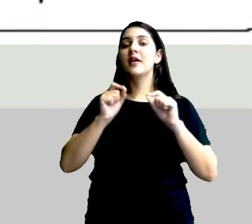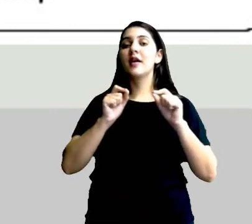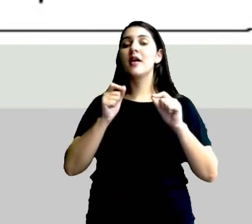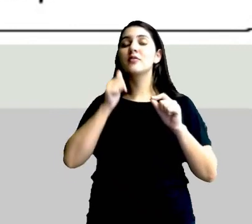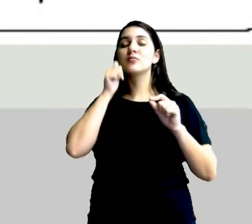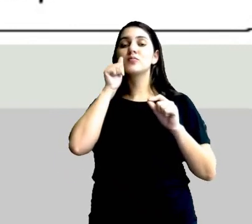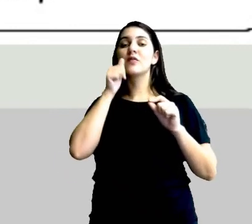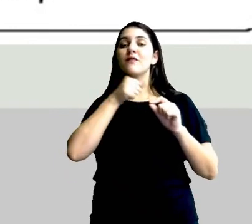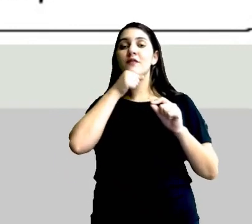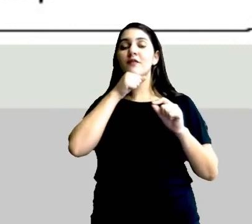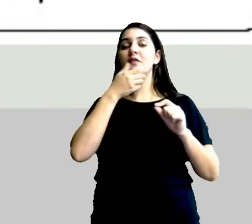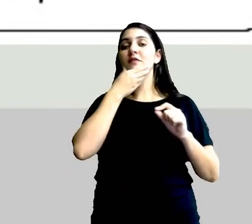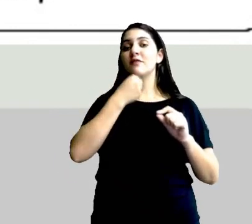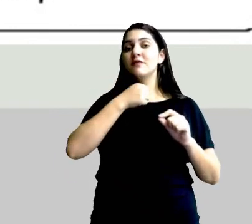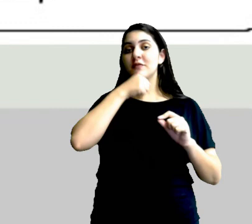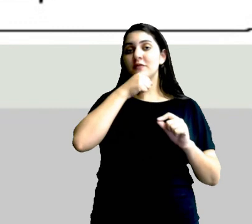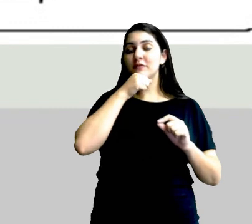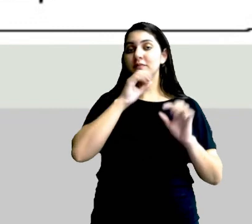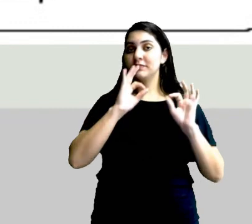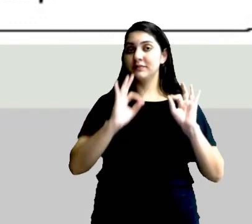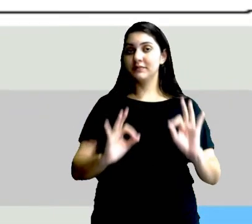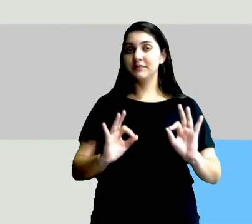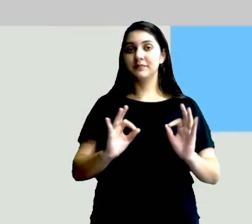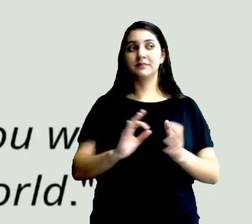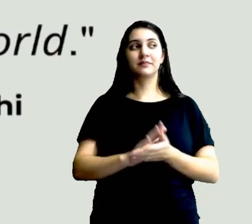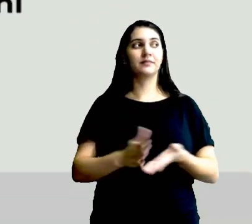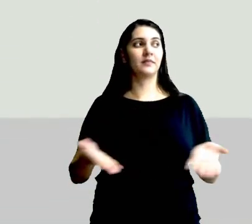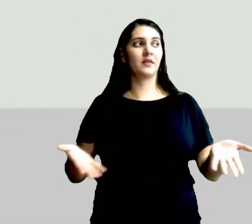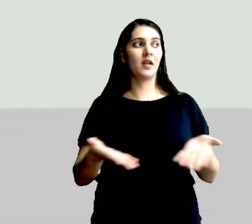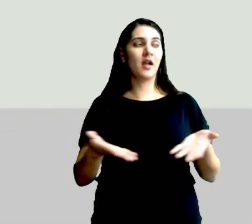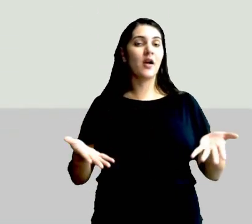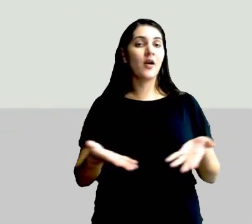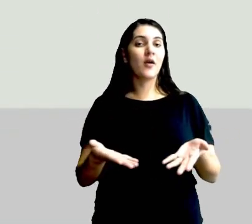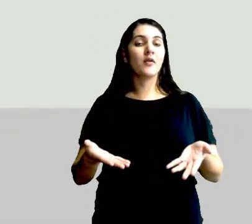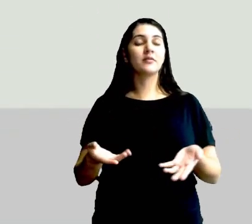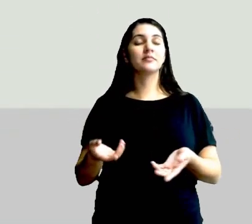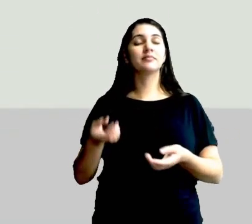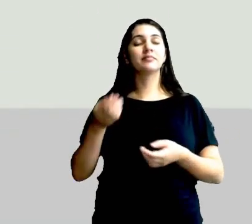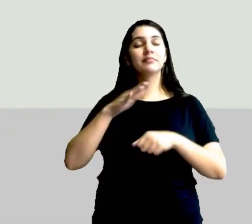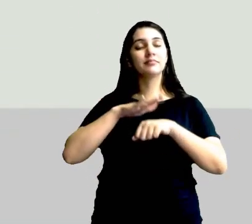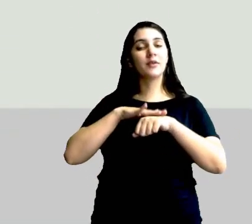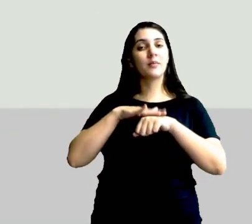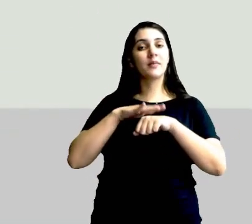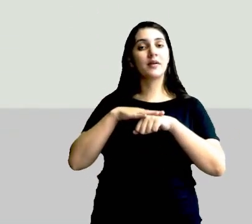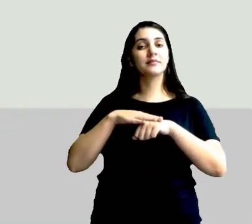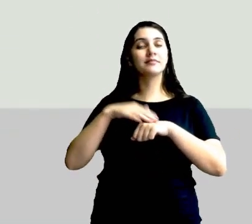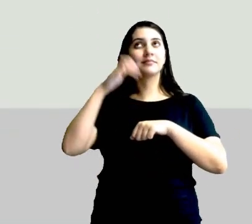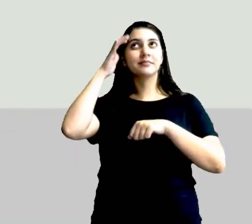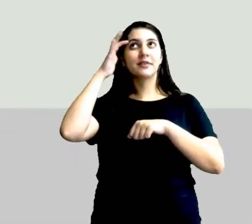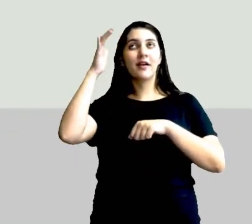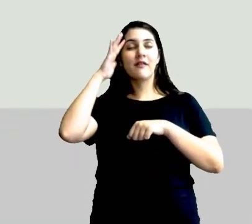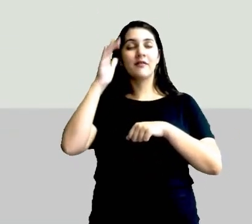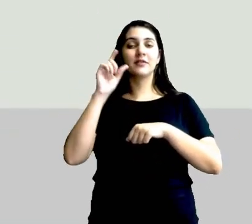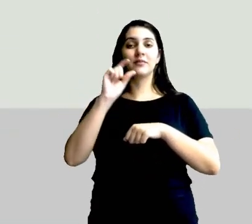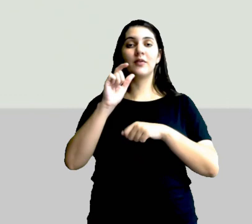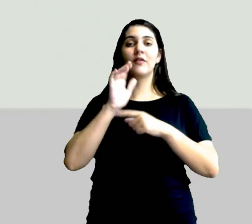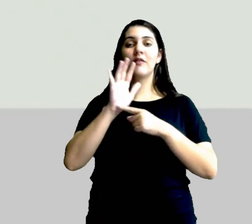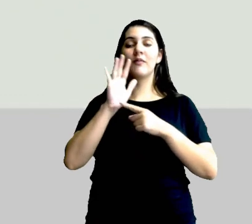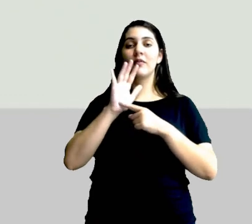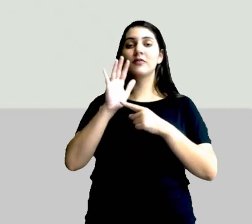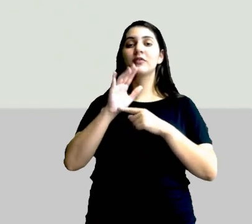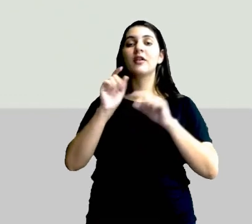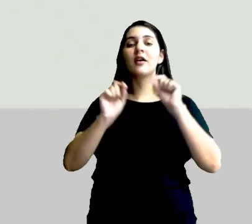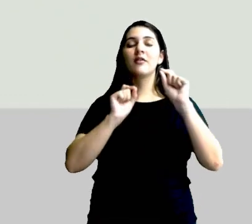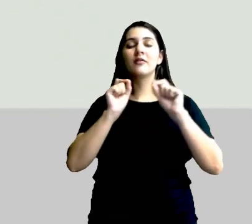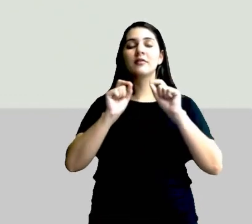os avós. Correto? Bom, agora chegou o momento de a gente refletir um pouquinho. E eu trouxe para vocês